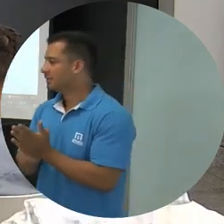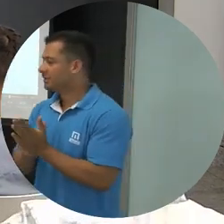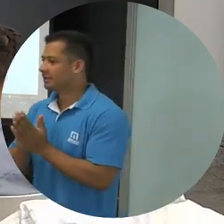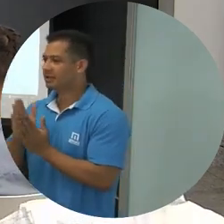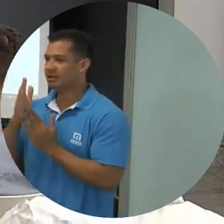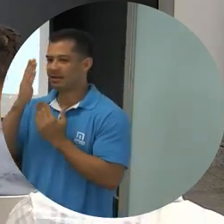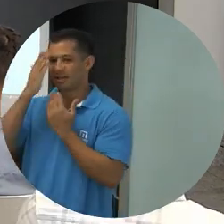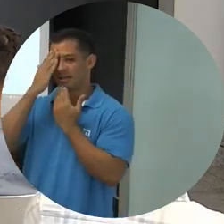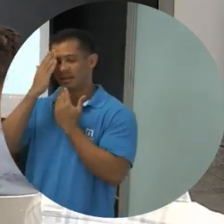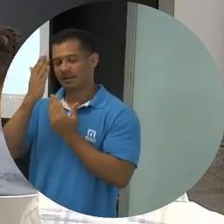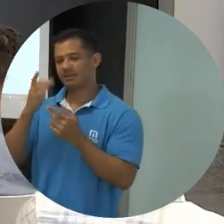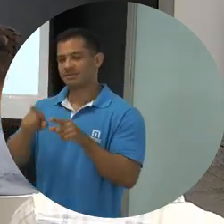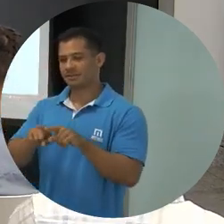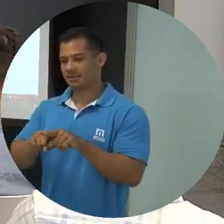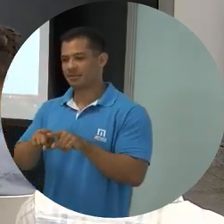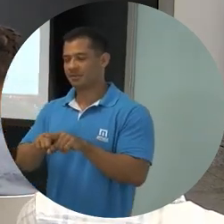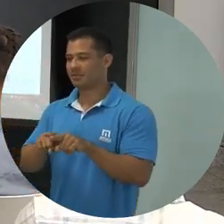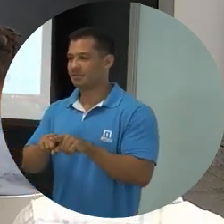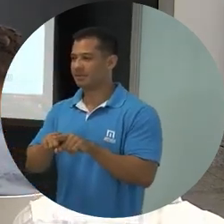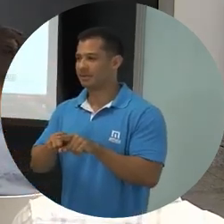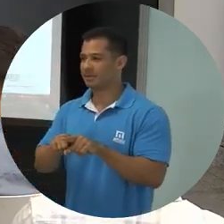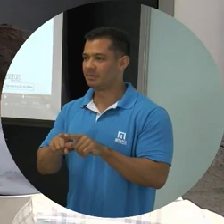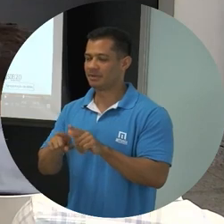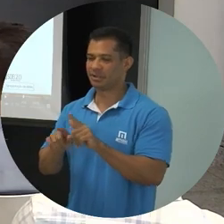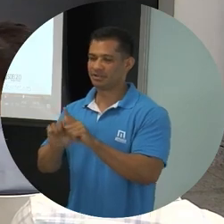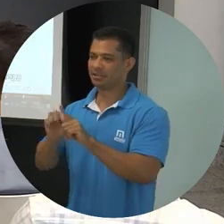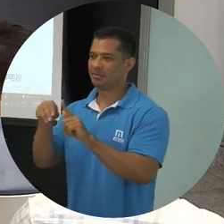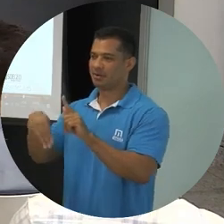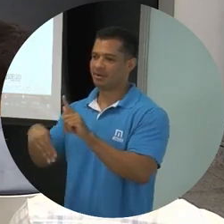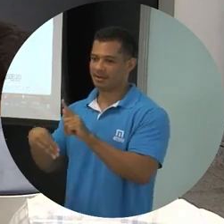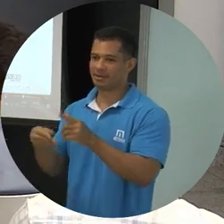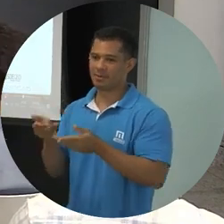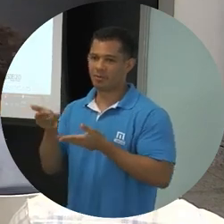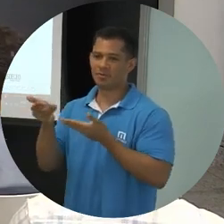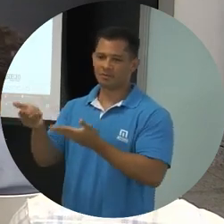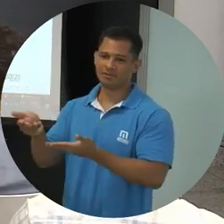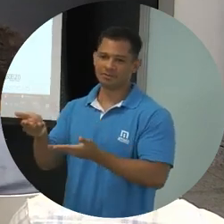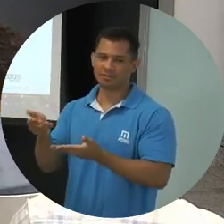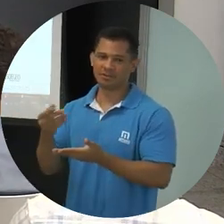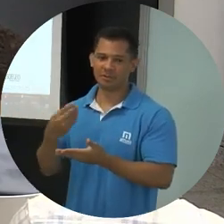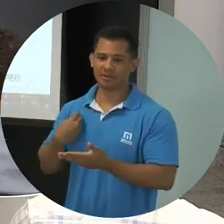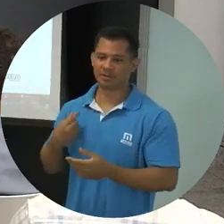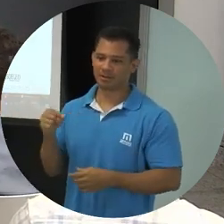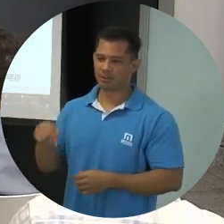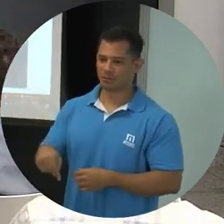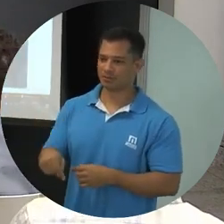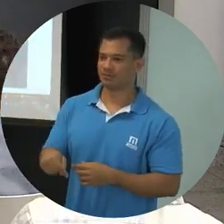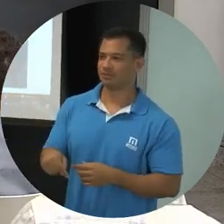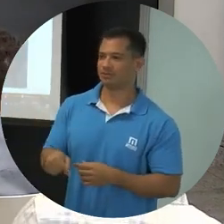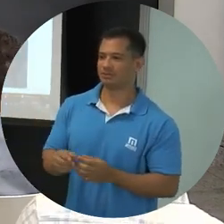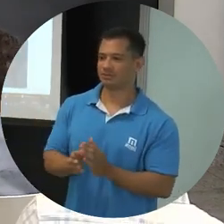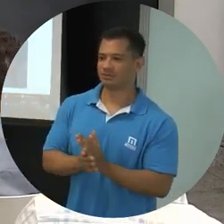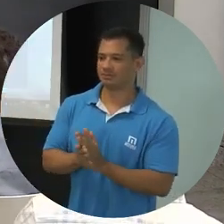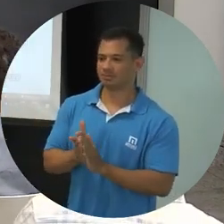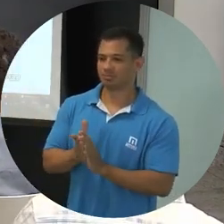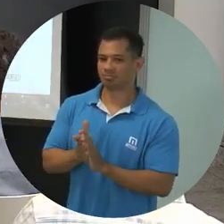Agradeço também pela Gemaia, pelo convite, tá? Estar aqui hoje para trazer um